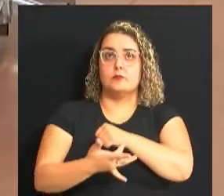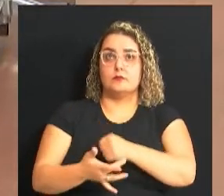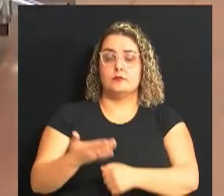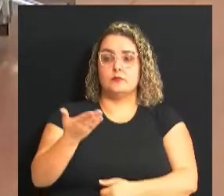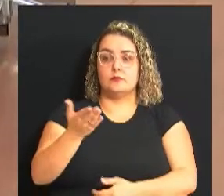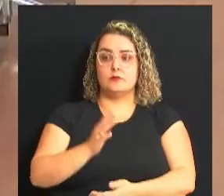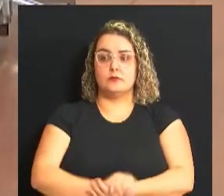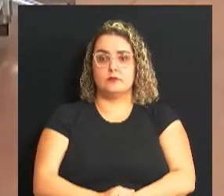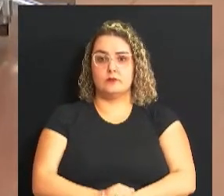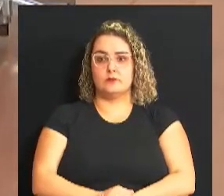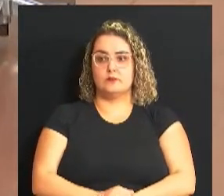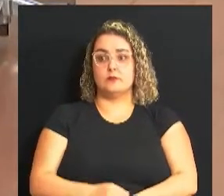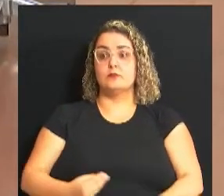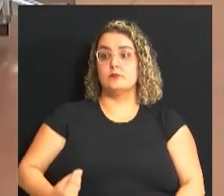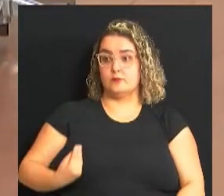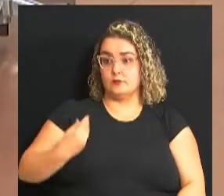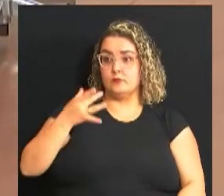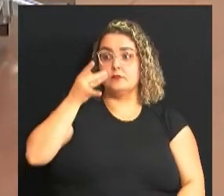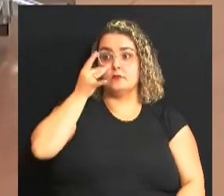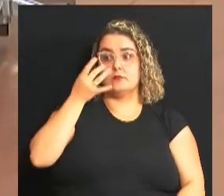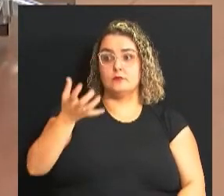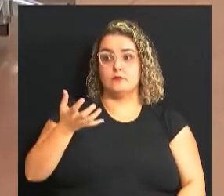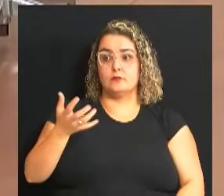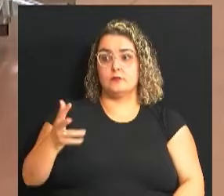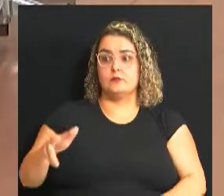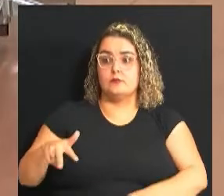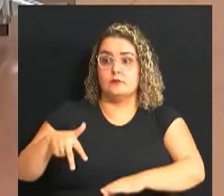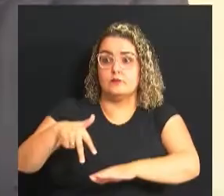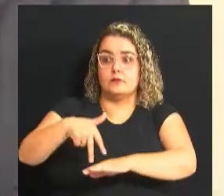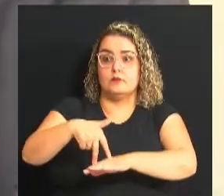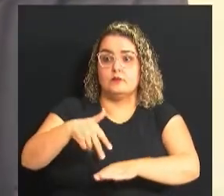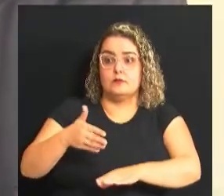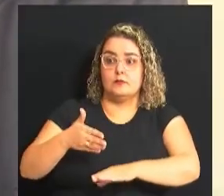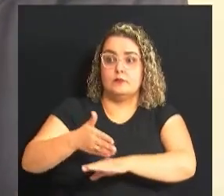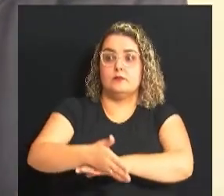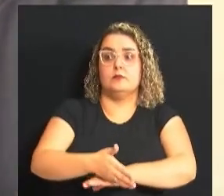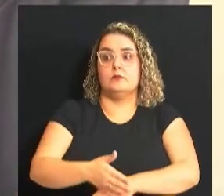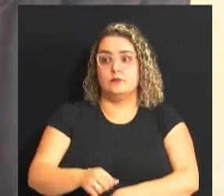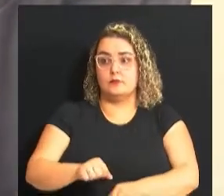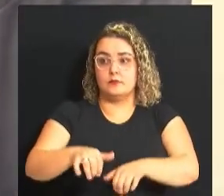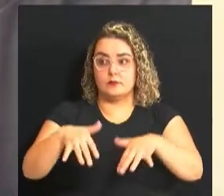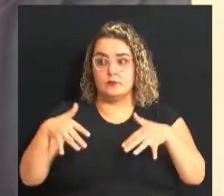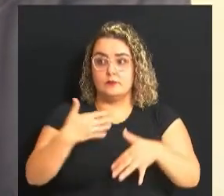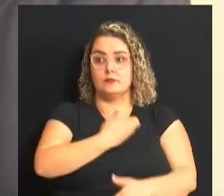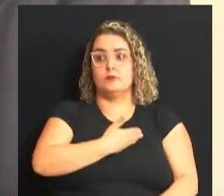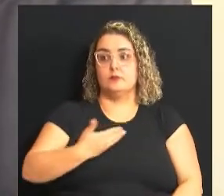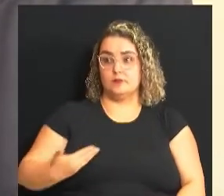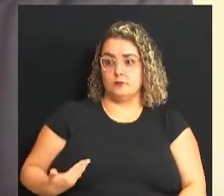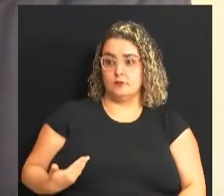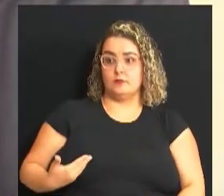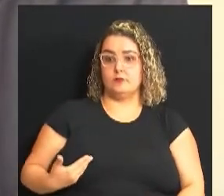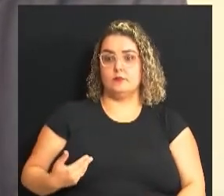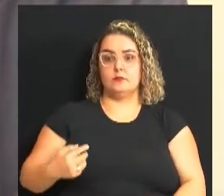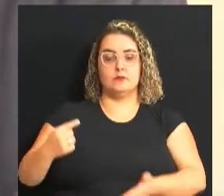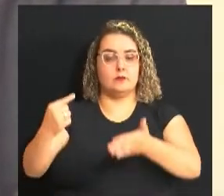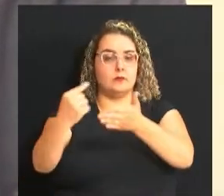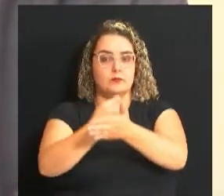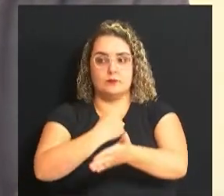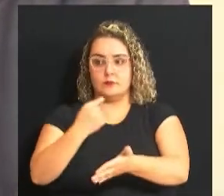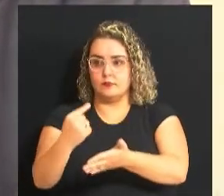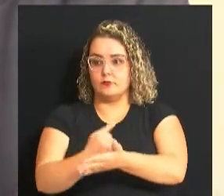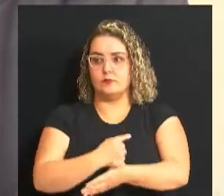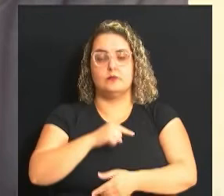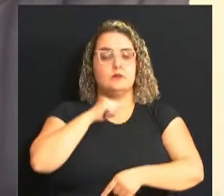que está presente, que queira participar dessa audiência pública, através de questionamentos,